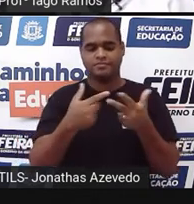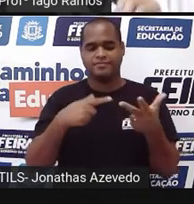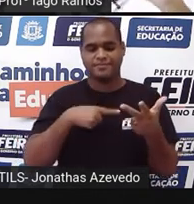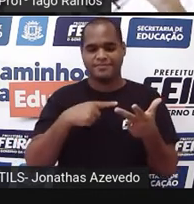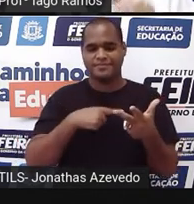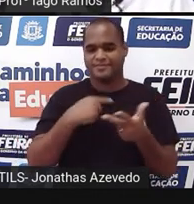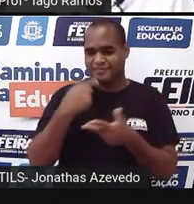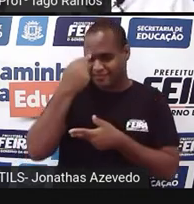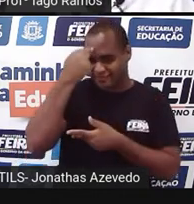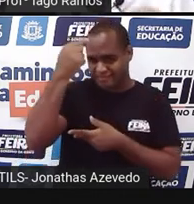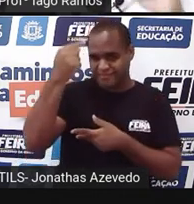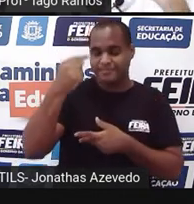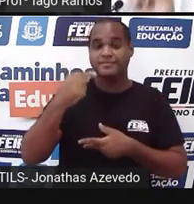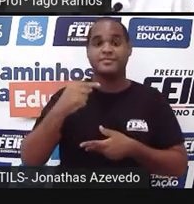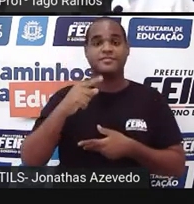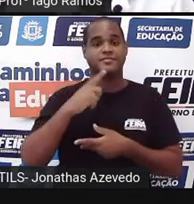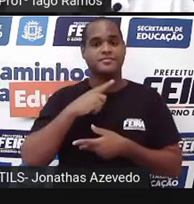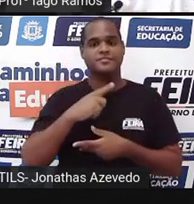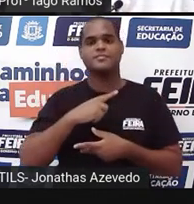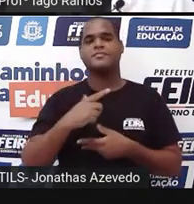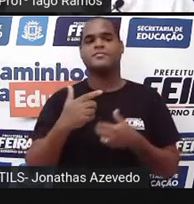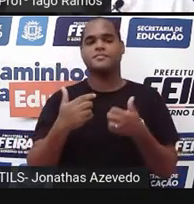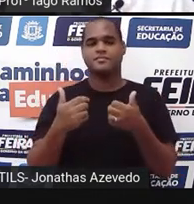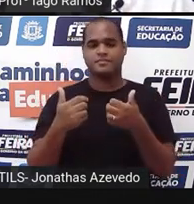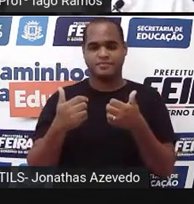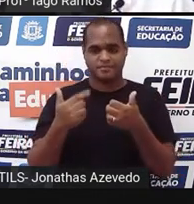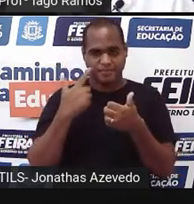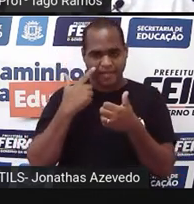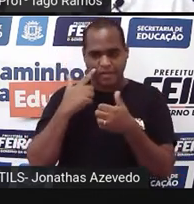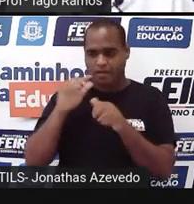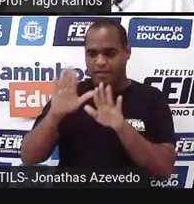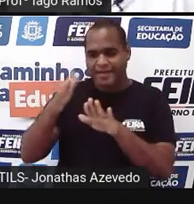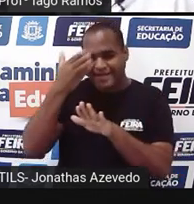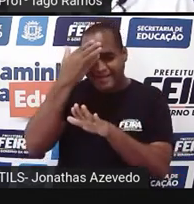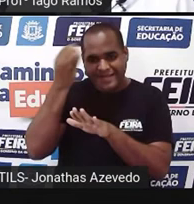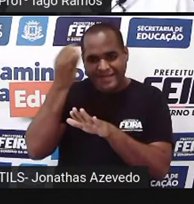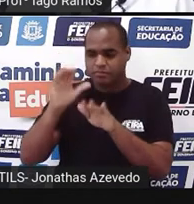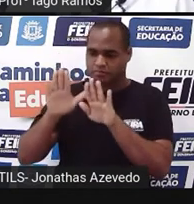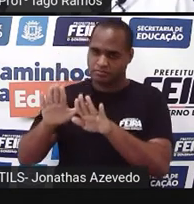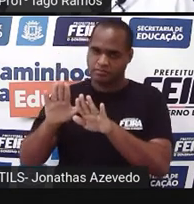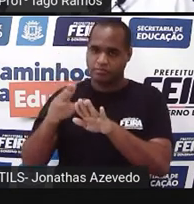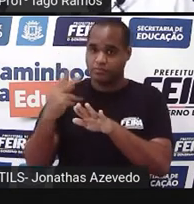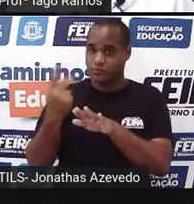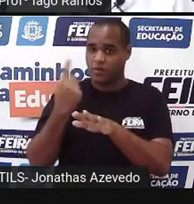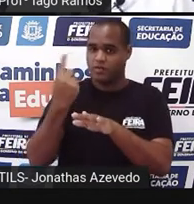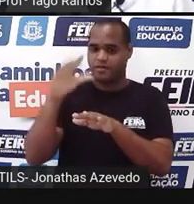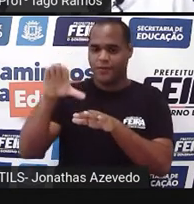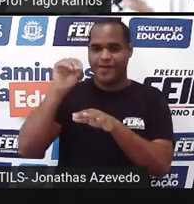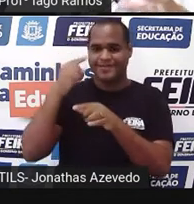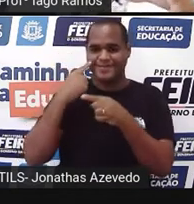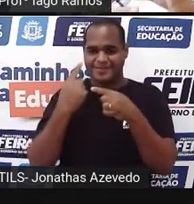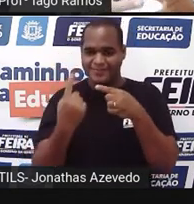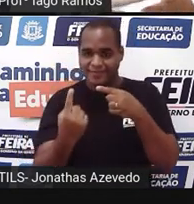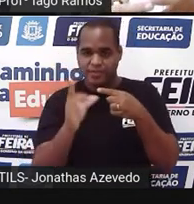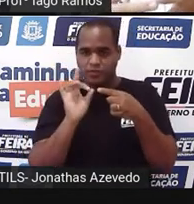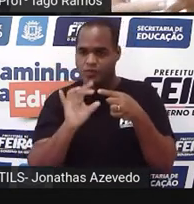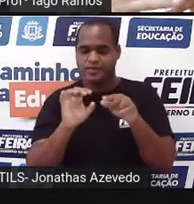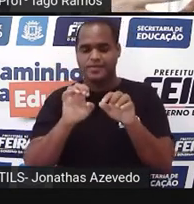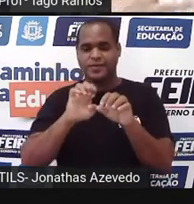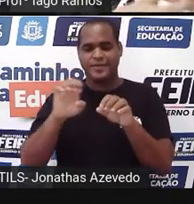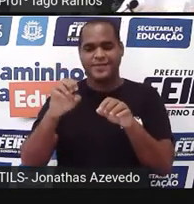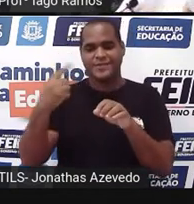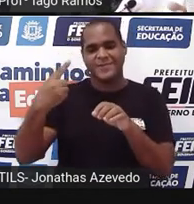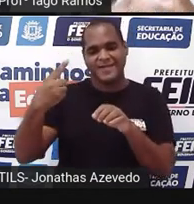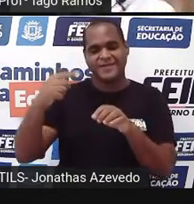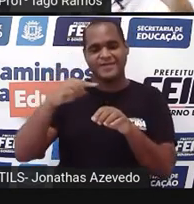dentro tá primeiro passo isolar uma das incógnitas escolhe uma equação isola deixa uma